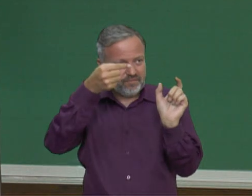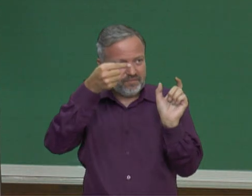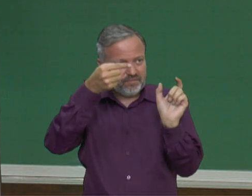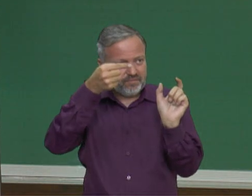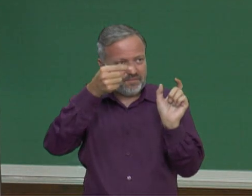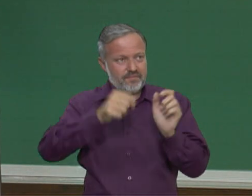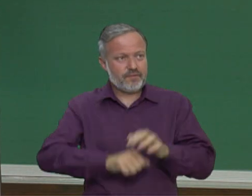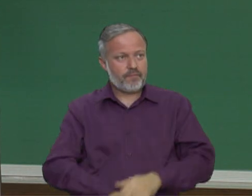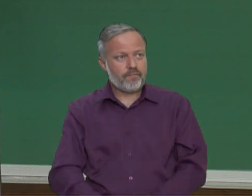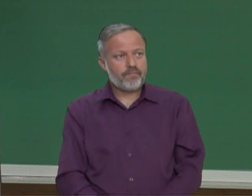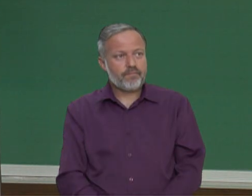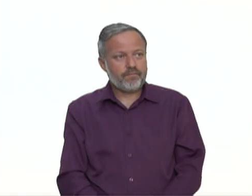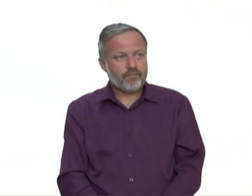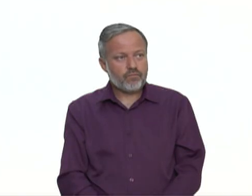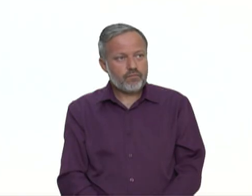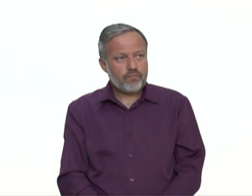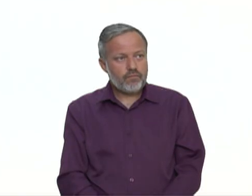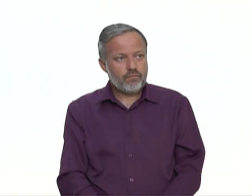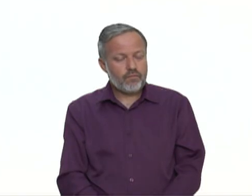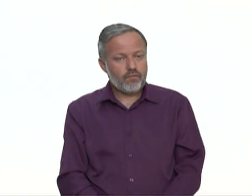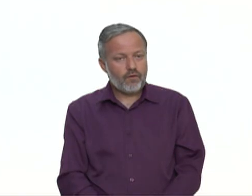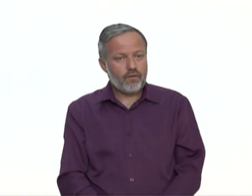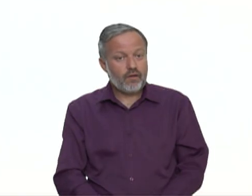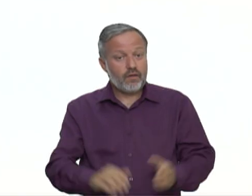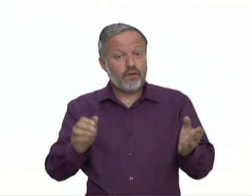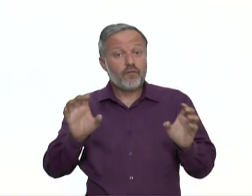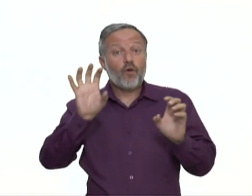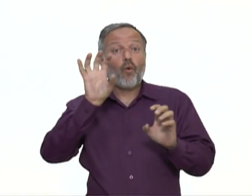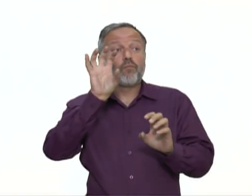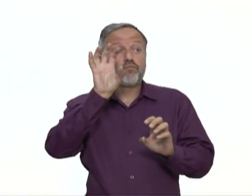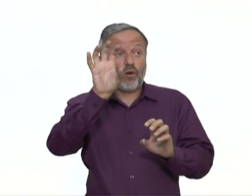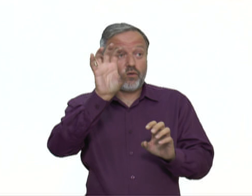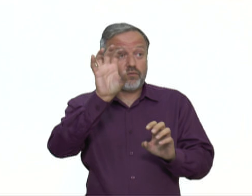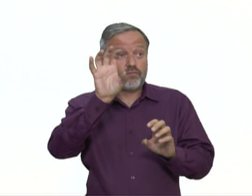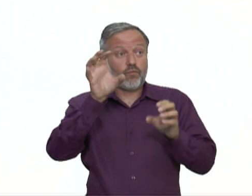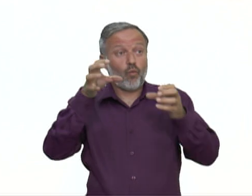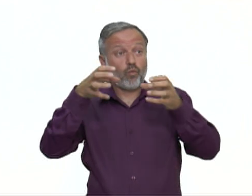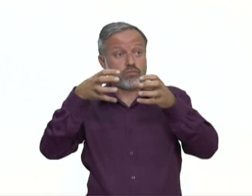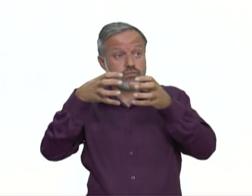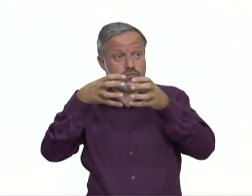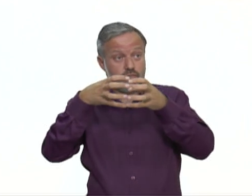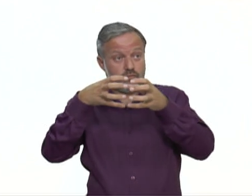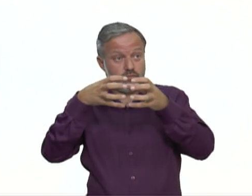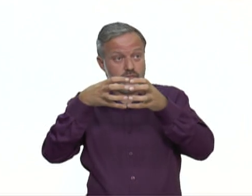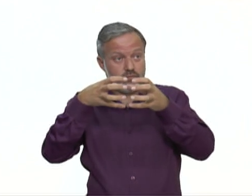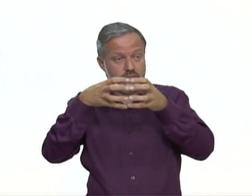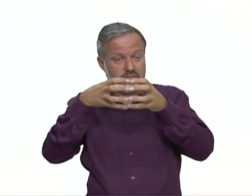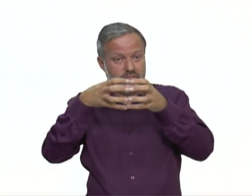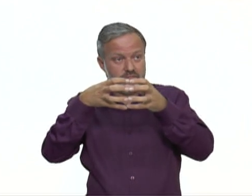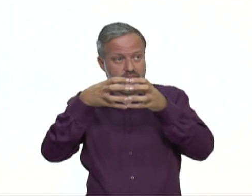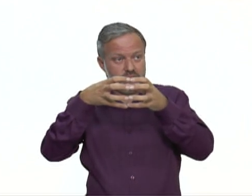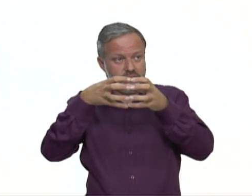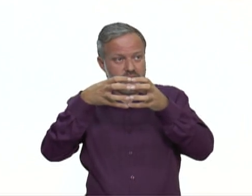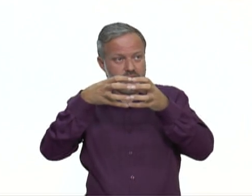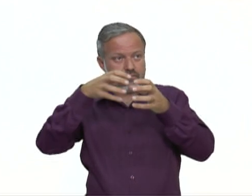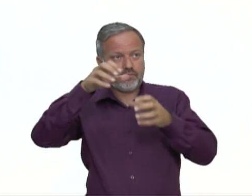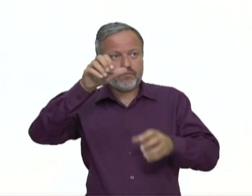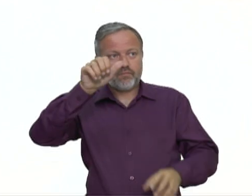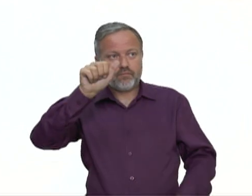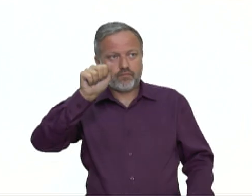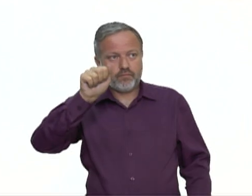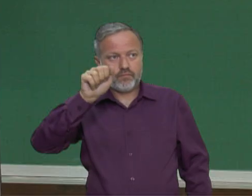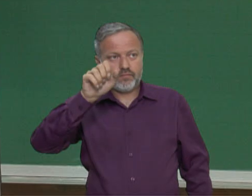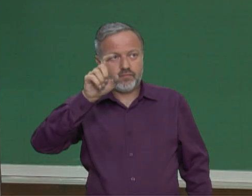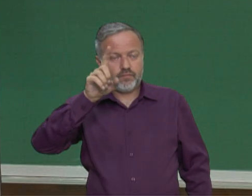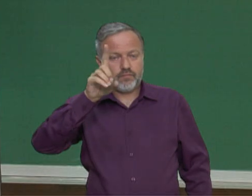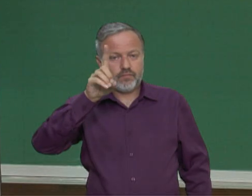demais, né? Vamos lá. Próximo bloco. Esse aqui é muito conhecido, a gente ouviu falar muito dele. Tem muito a ver, tá, gente?